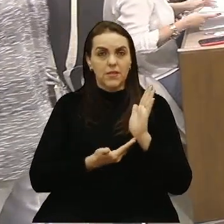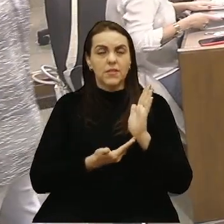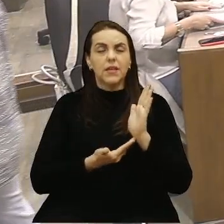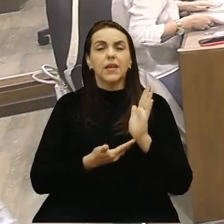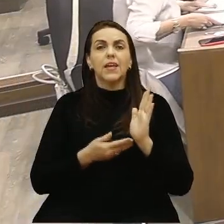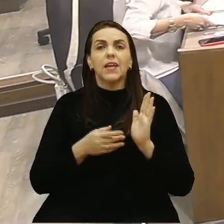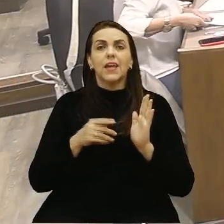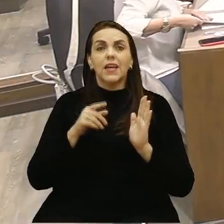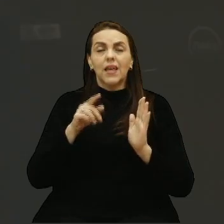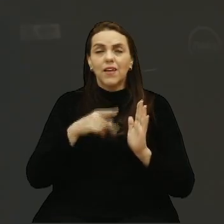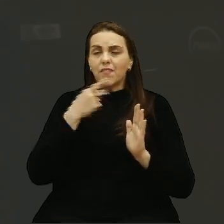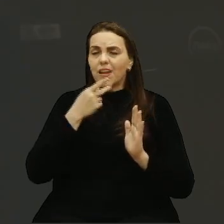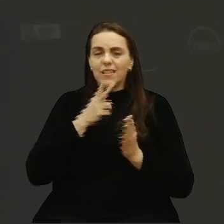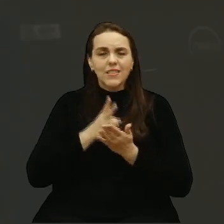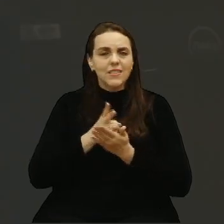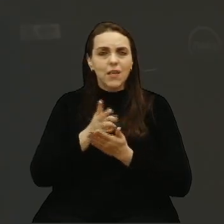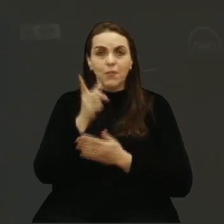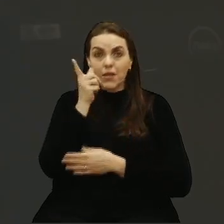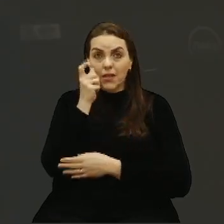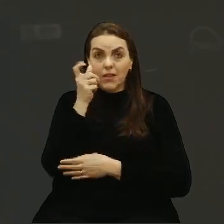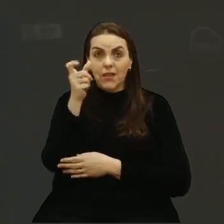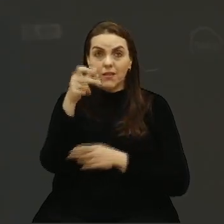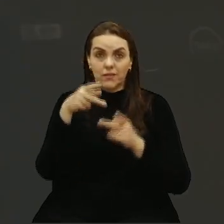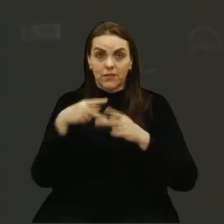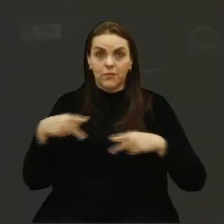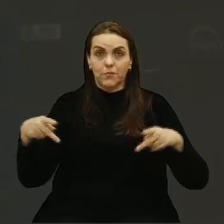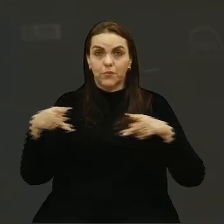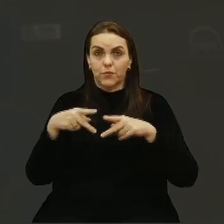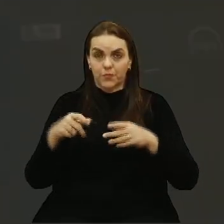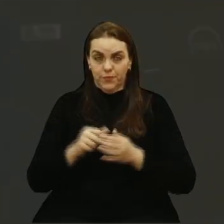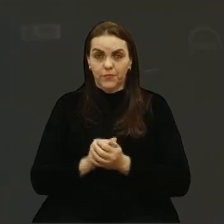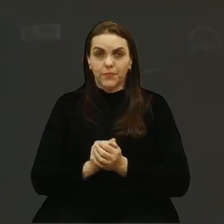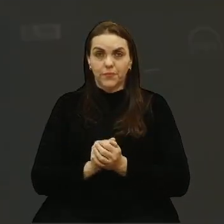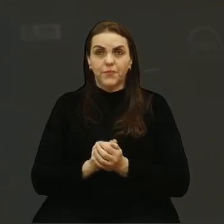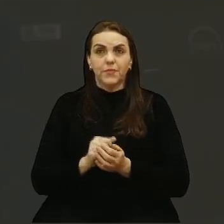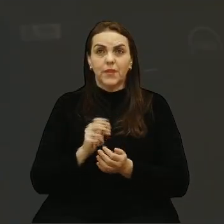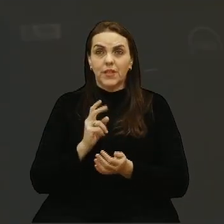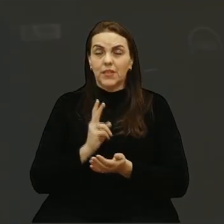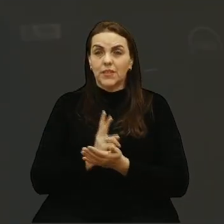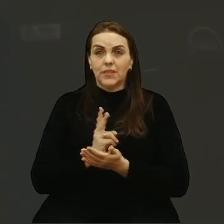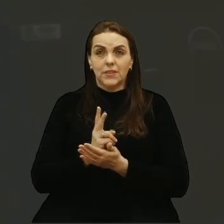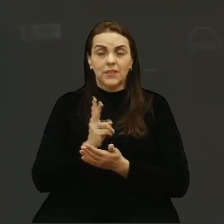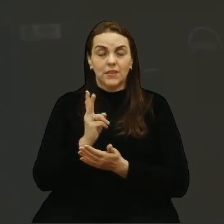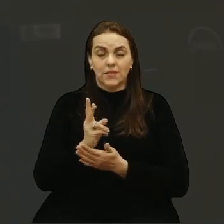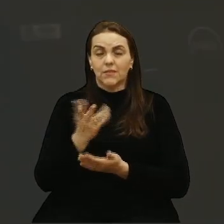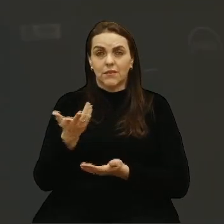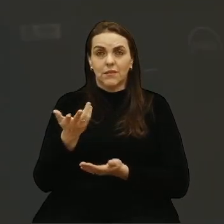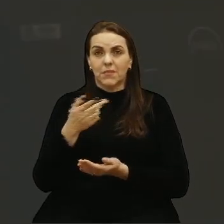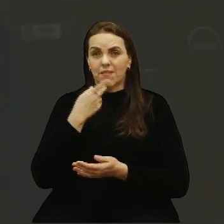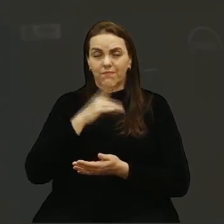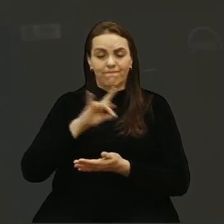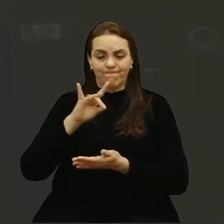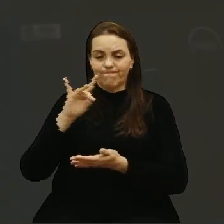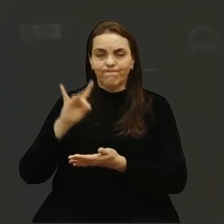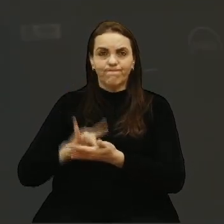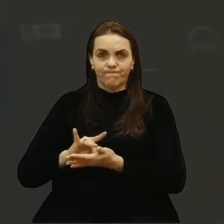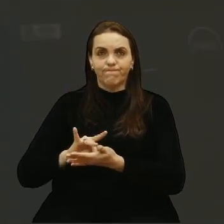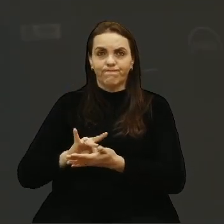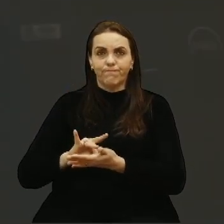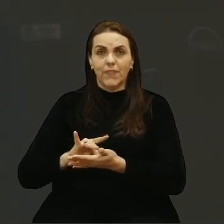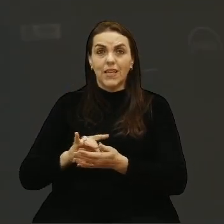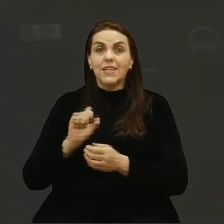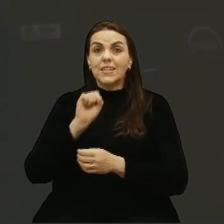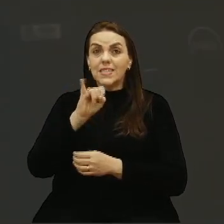tem que prezar sempre pelo interesse público e levar em consideração a realidade fática. Se nós não autorizarmos a ampliação dos cemitérios, o